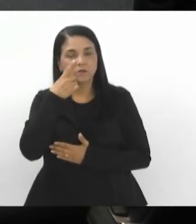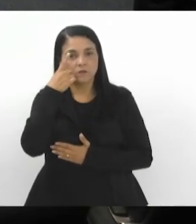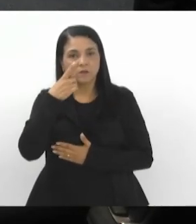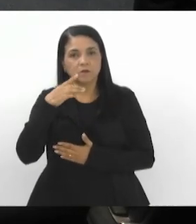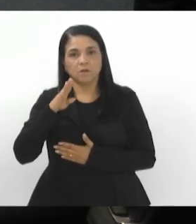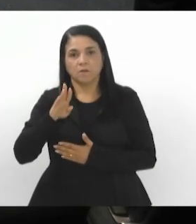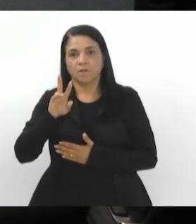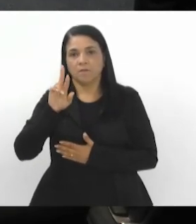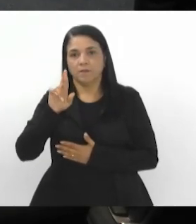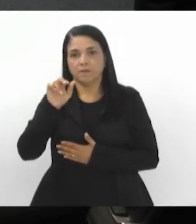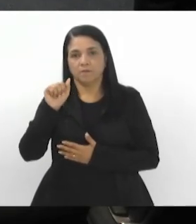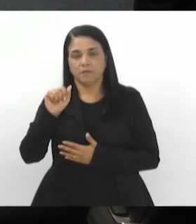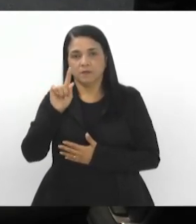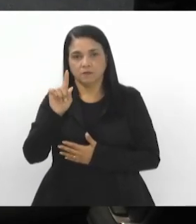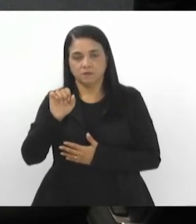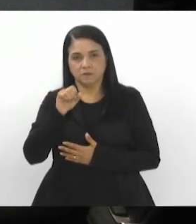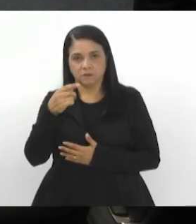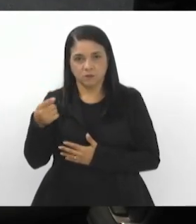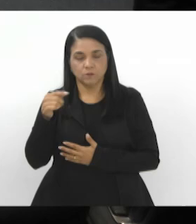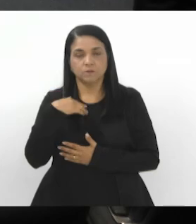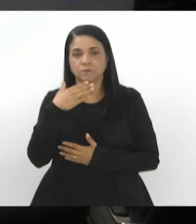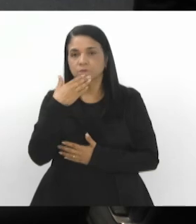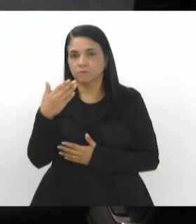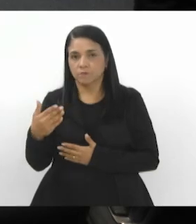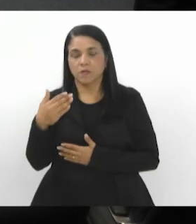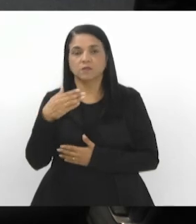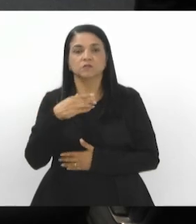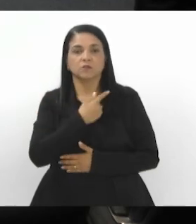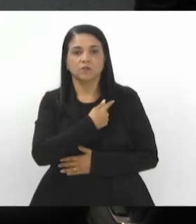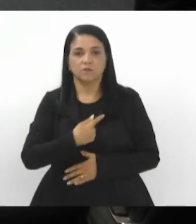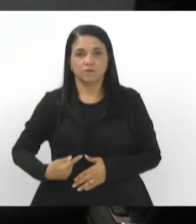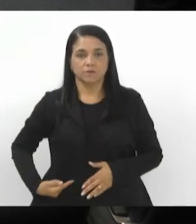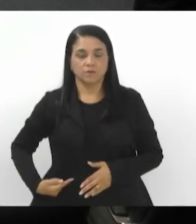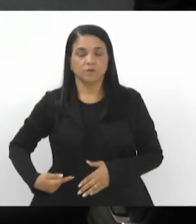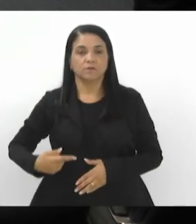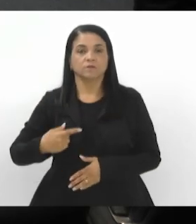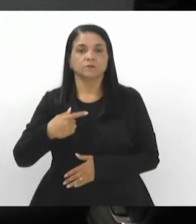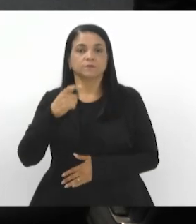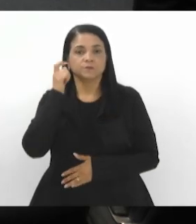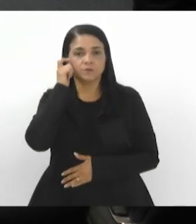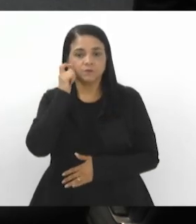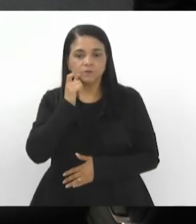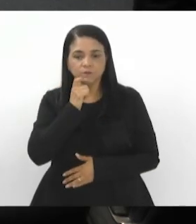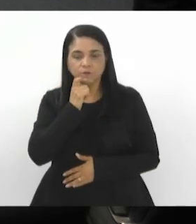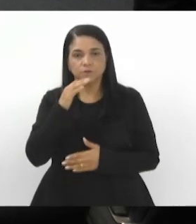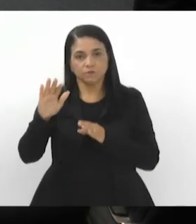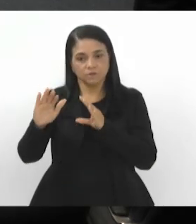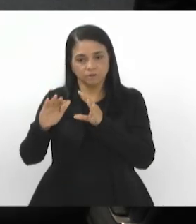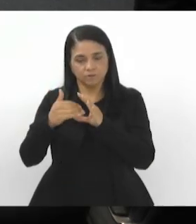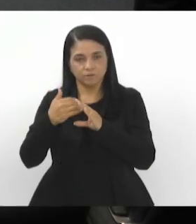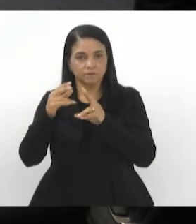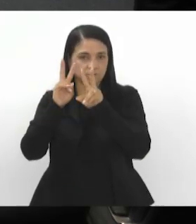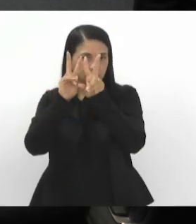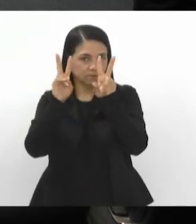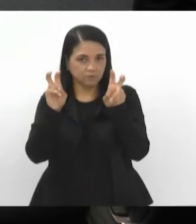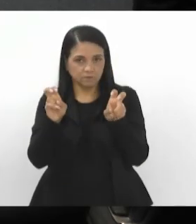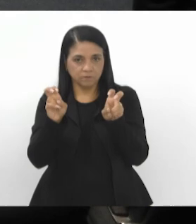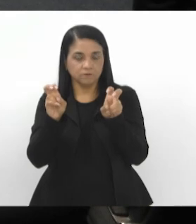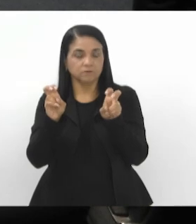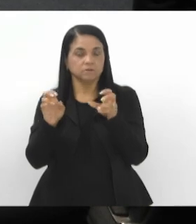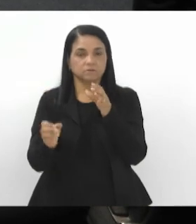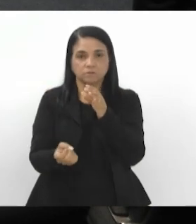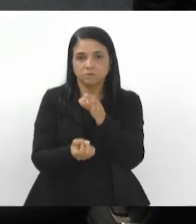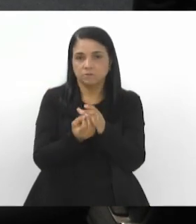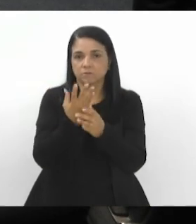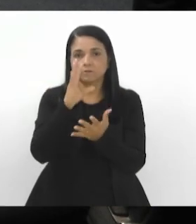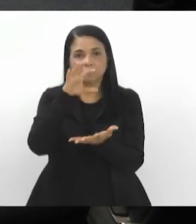deputado Brazão, que solicita ao excelentíssimo senhor governador do estado do Rio de Janeiro o envio de mensagem dispondo sobre a